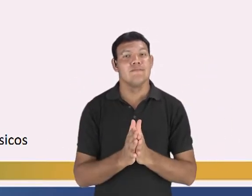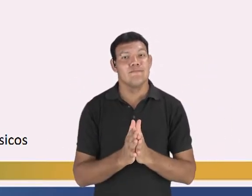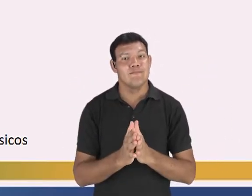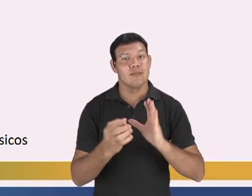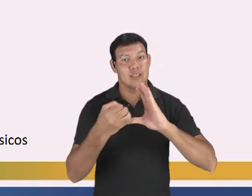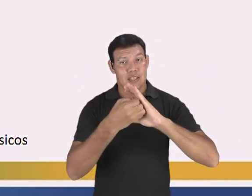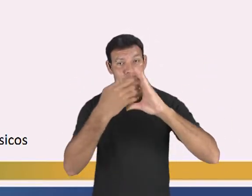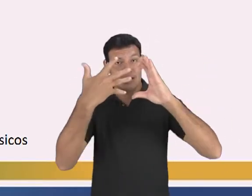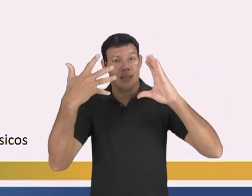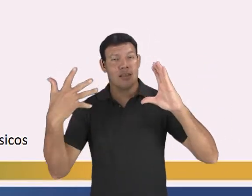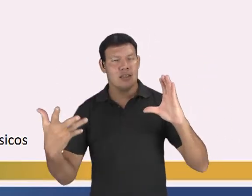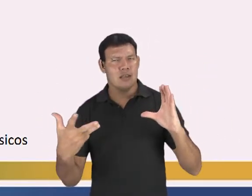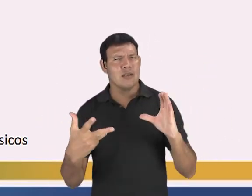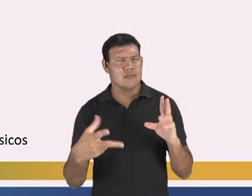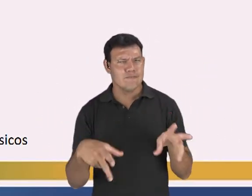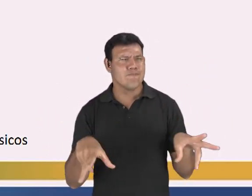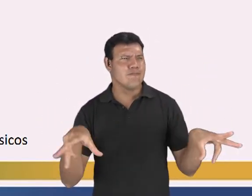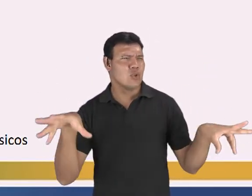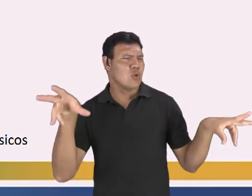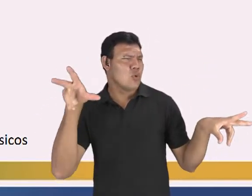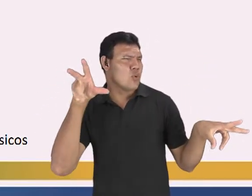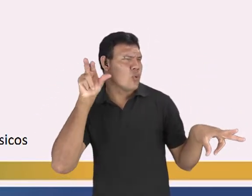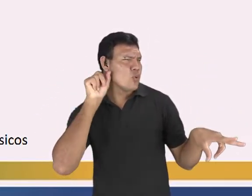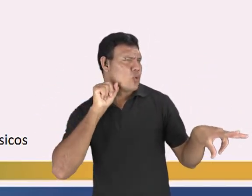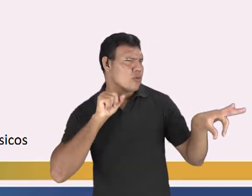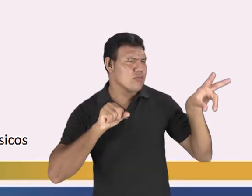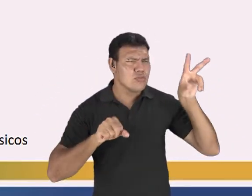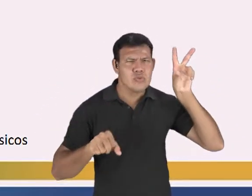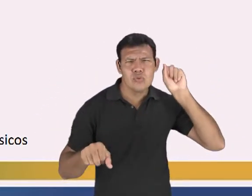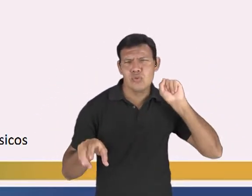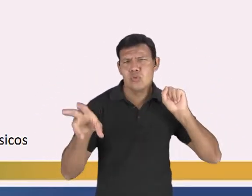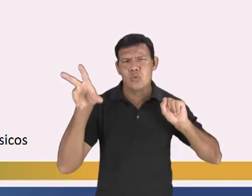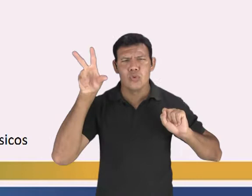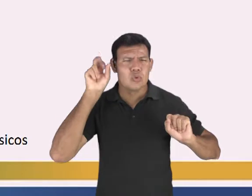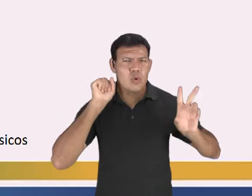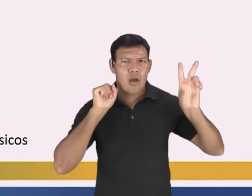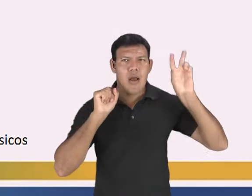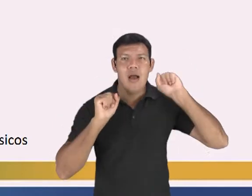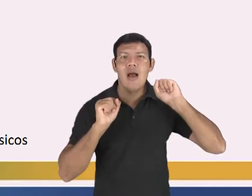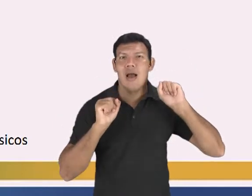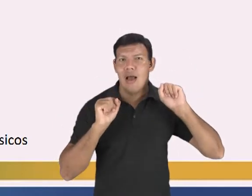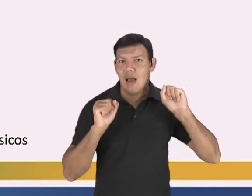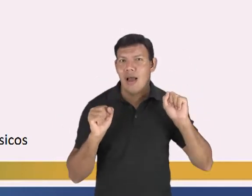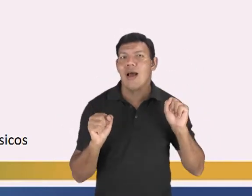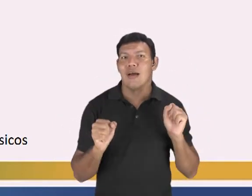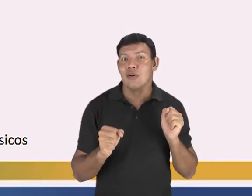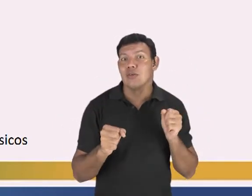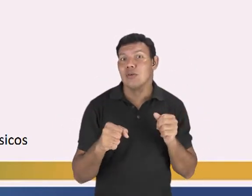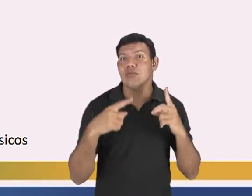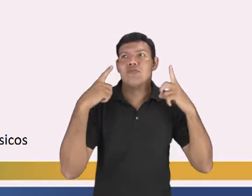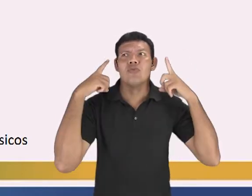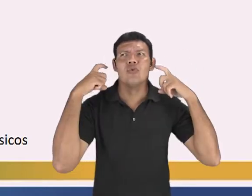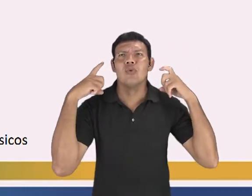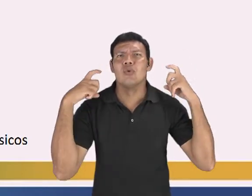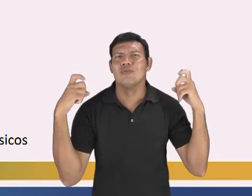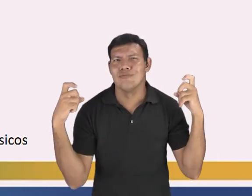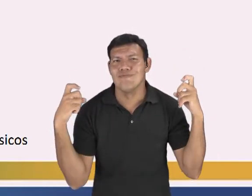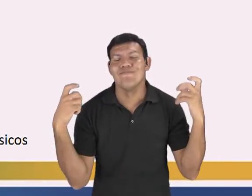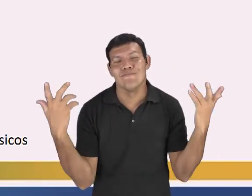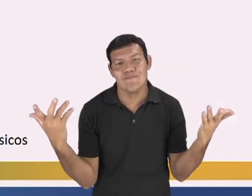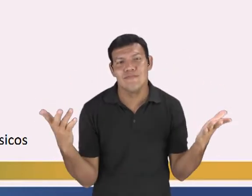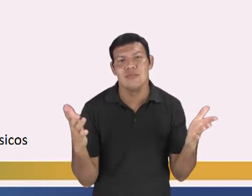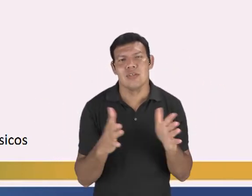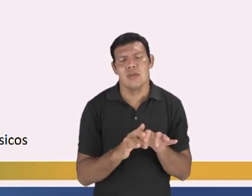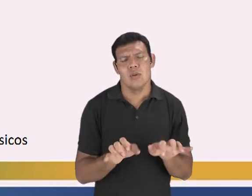faz com que eu reconheça pela minha audição qual é o som que eu estou ouvindo. O som